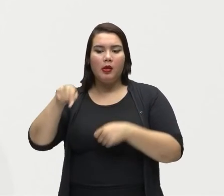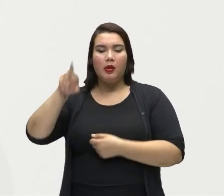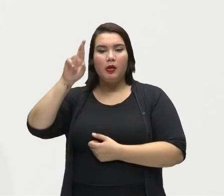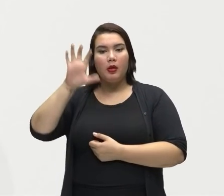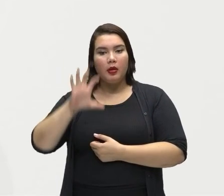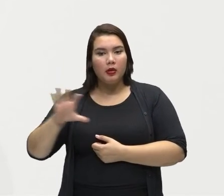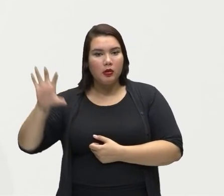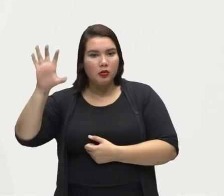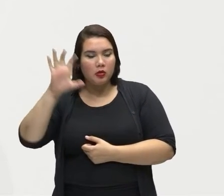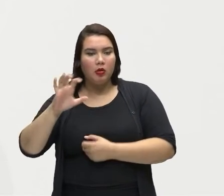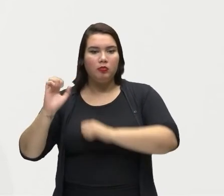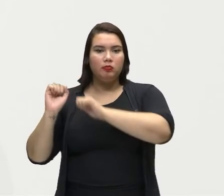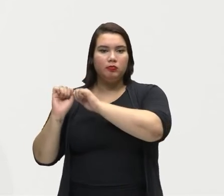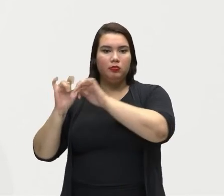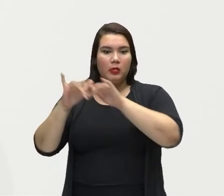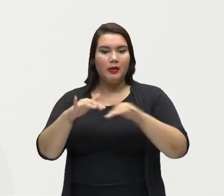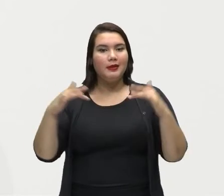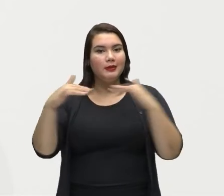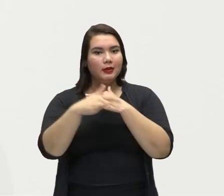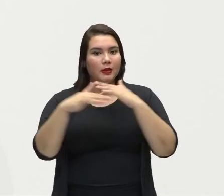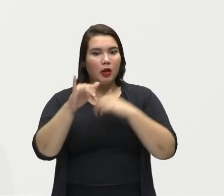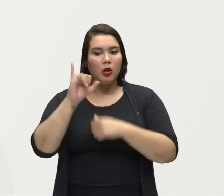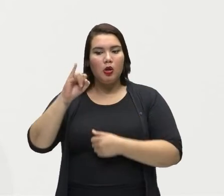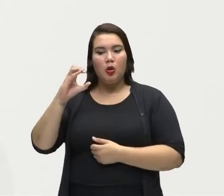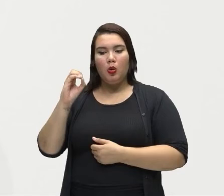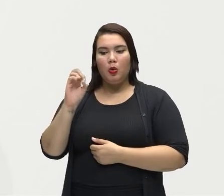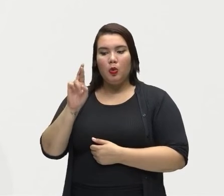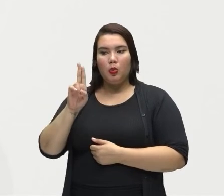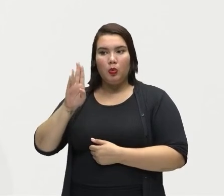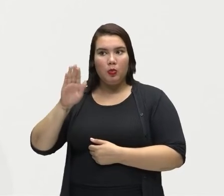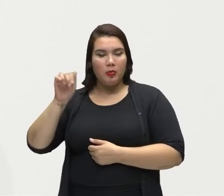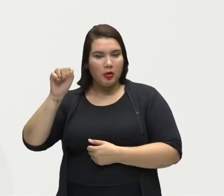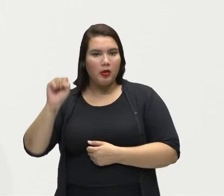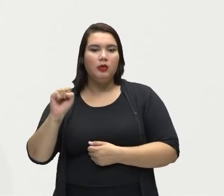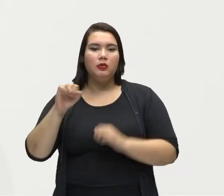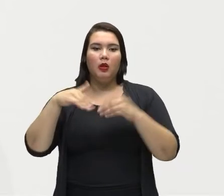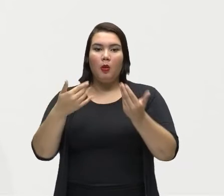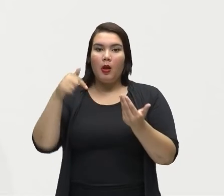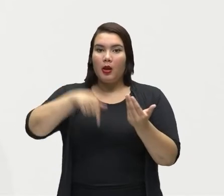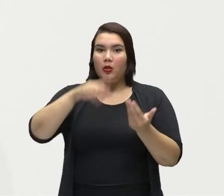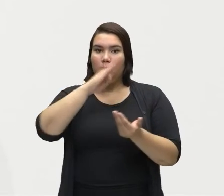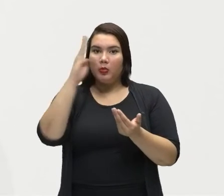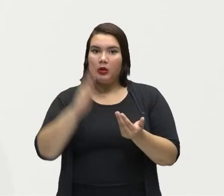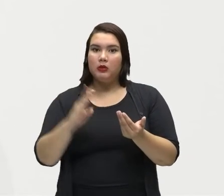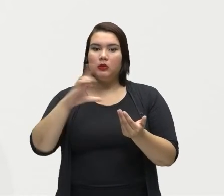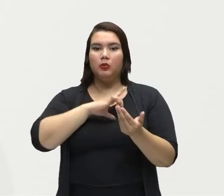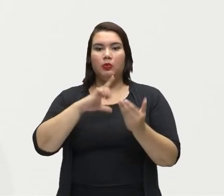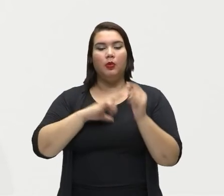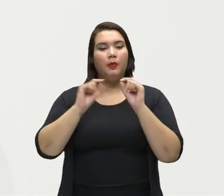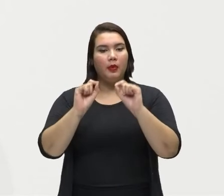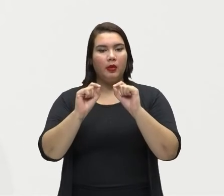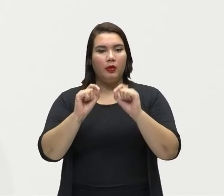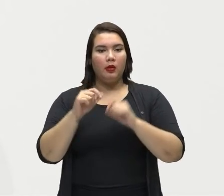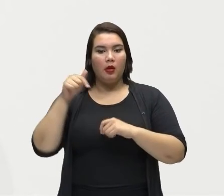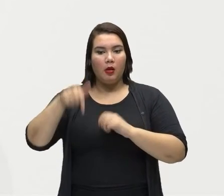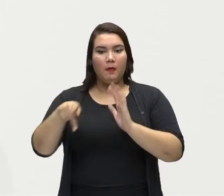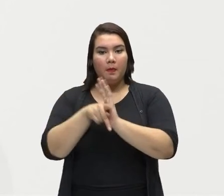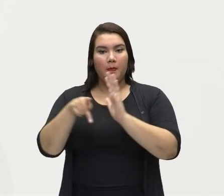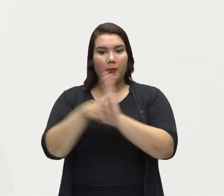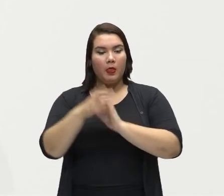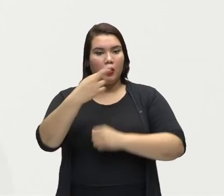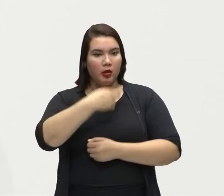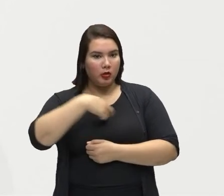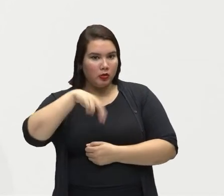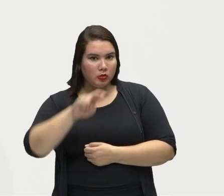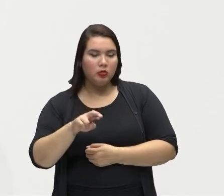região das cidades iorubás. Por isso que nós vamos ter aqui no Brasil um forte movimento dessas religiões,